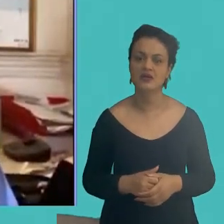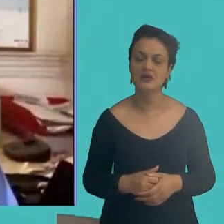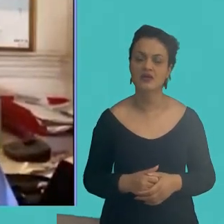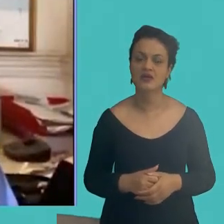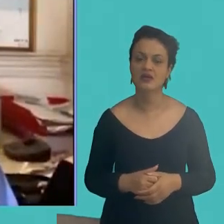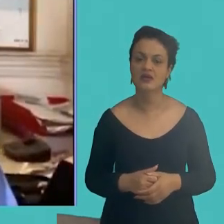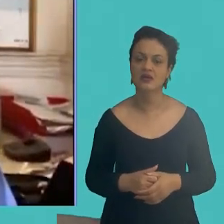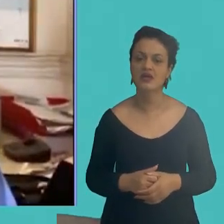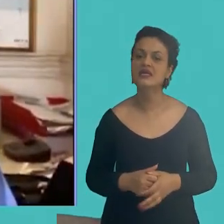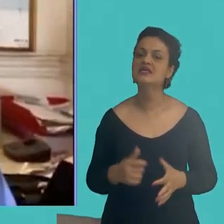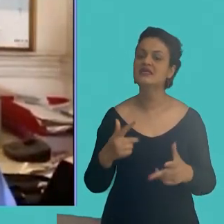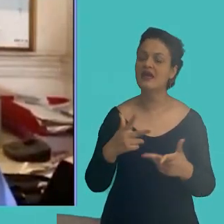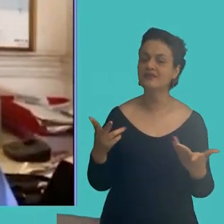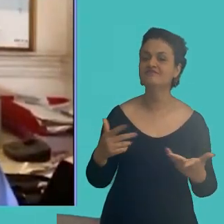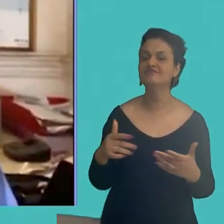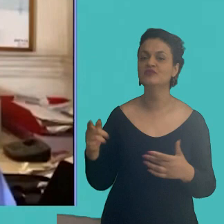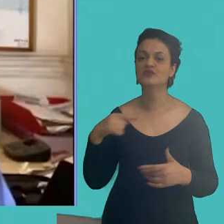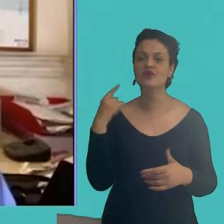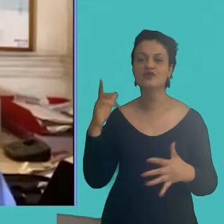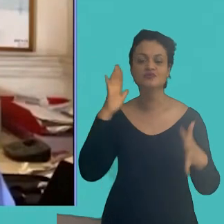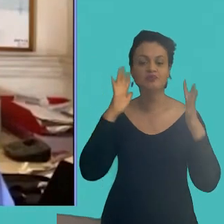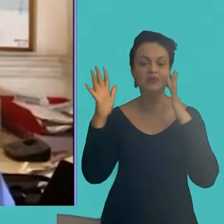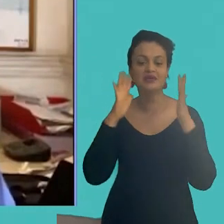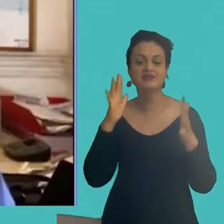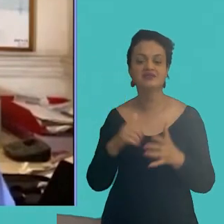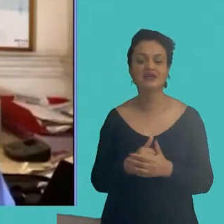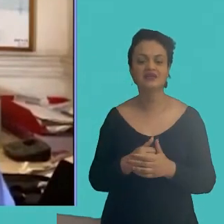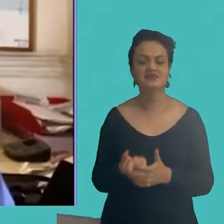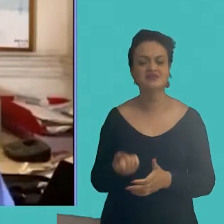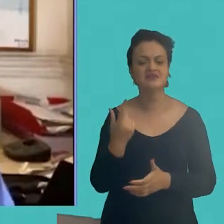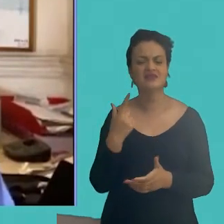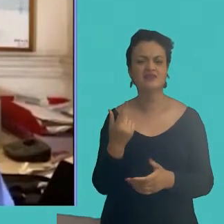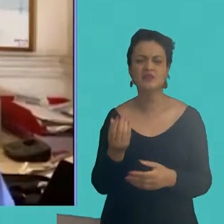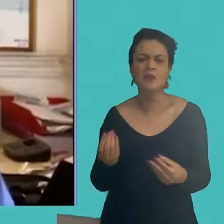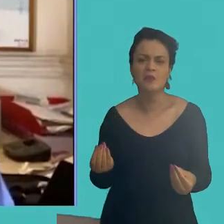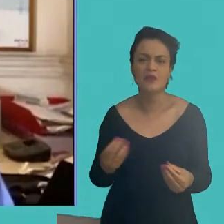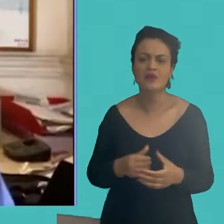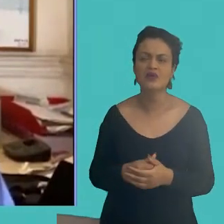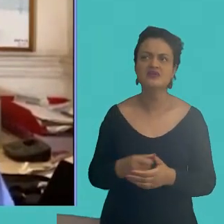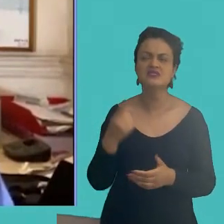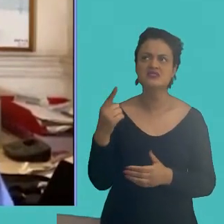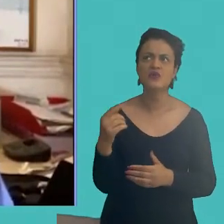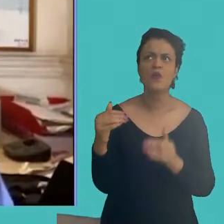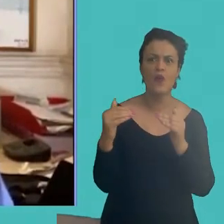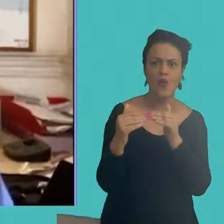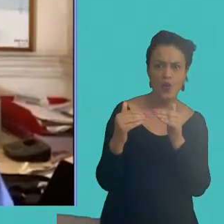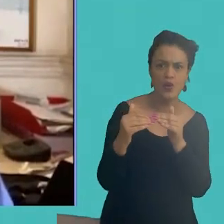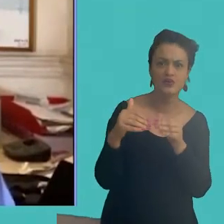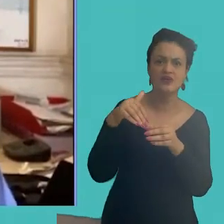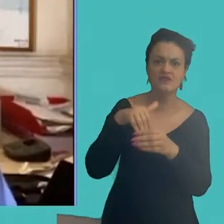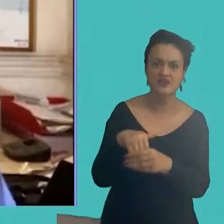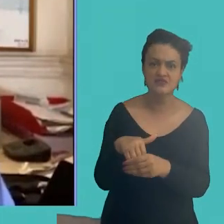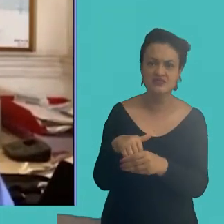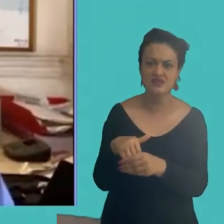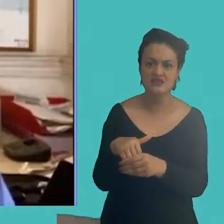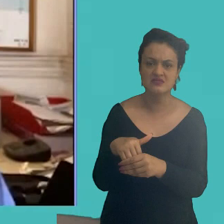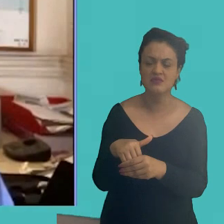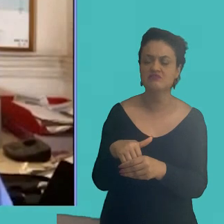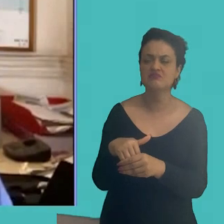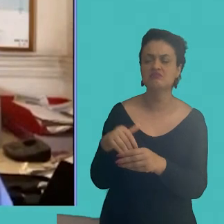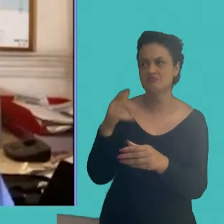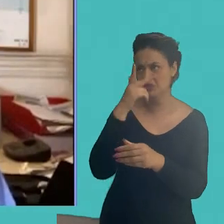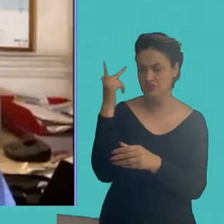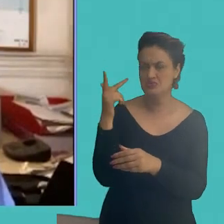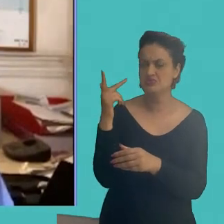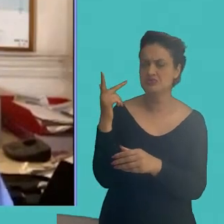levar a gente a esse paradoxo. Como assim? Se um foi a favor da vacinação e está com péssima avaliação do ponto de vista da